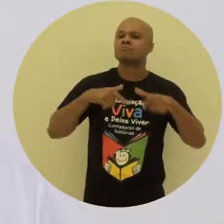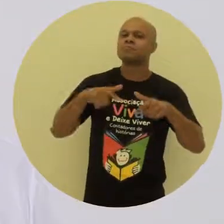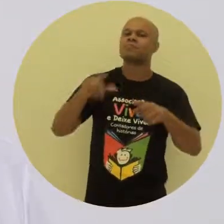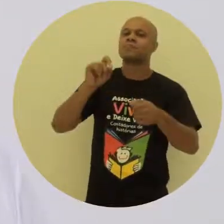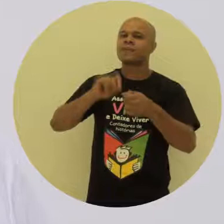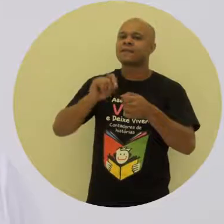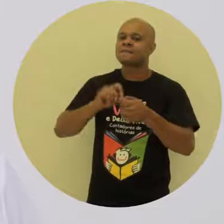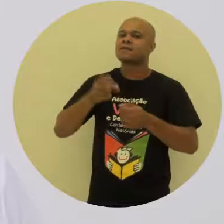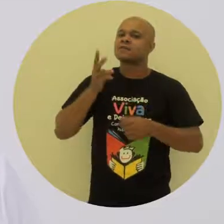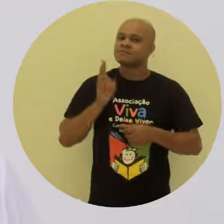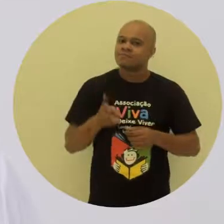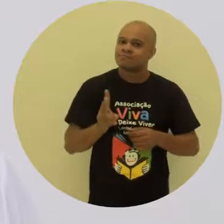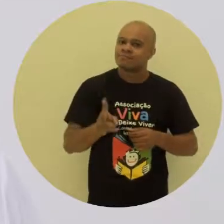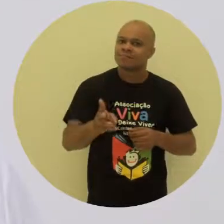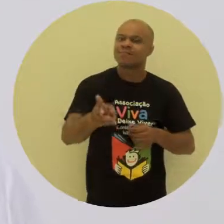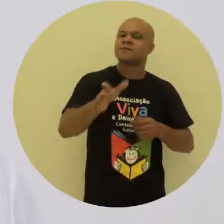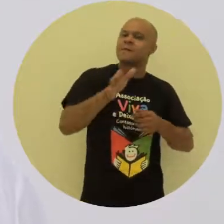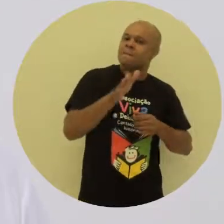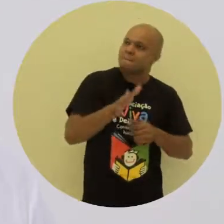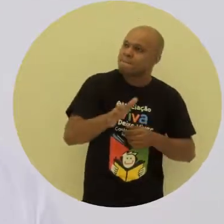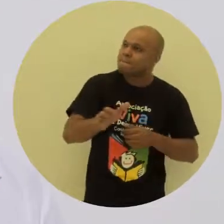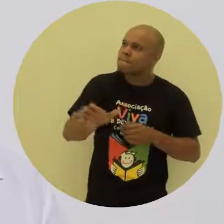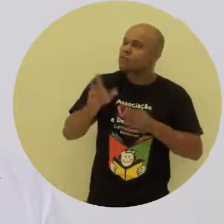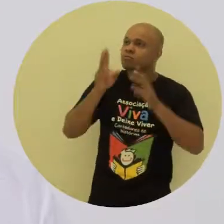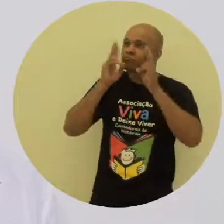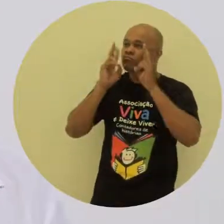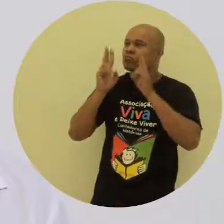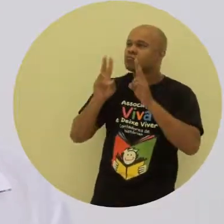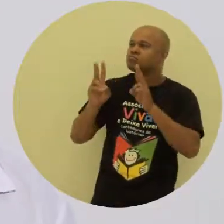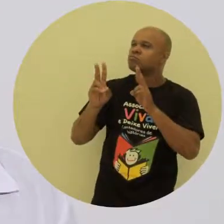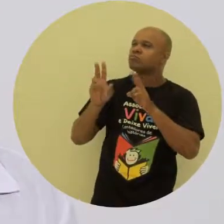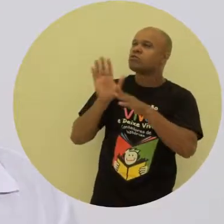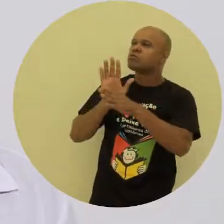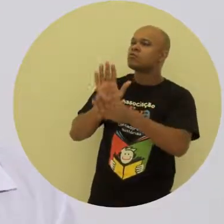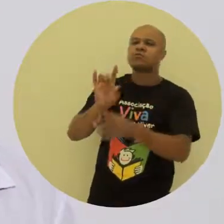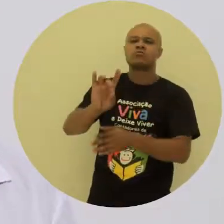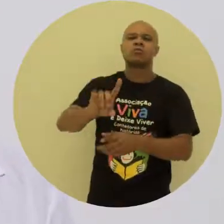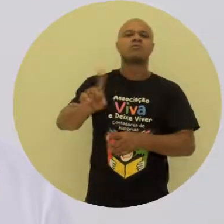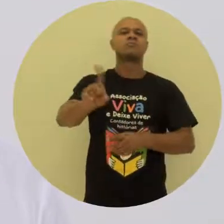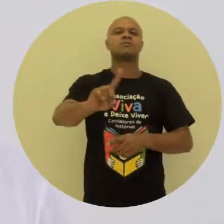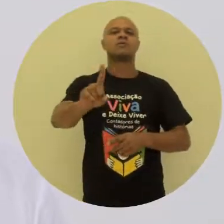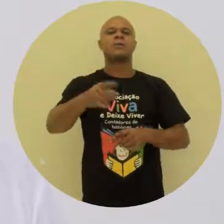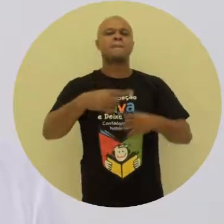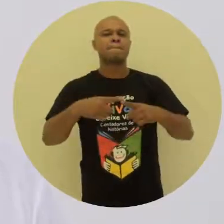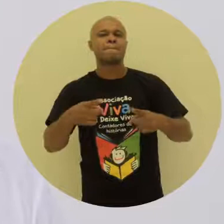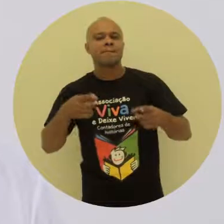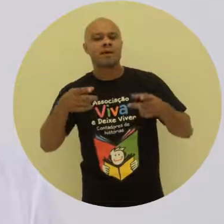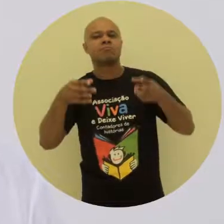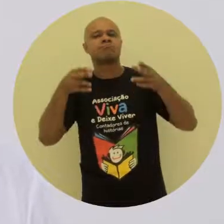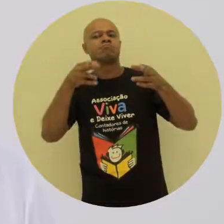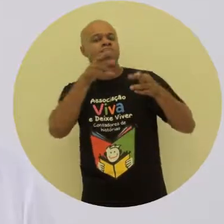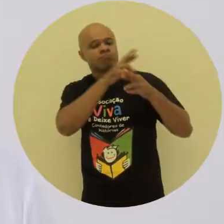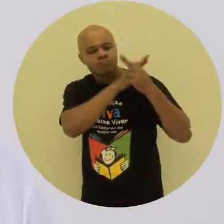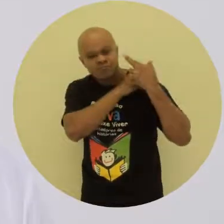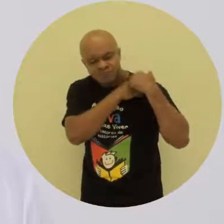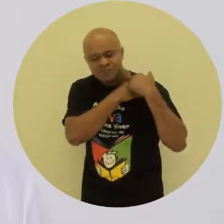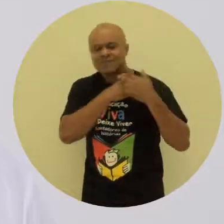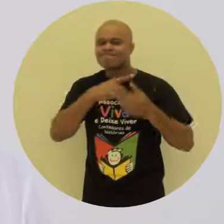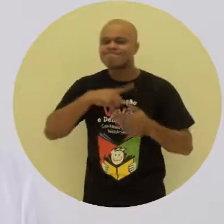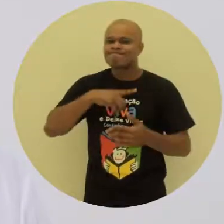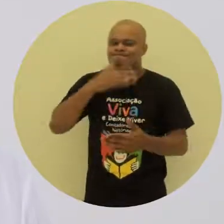agir constantemente, da gente sair daquela visão assistencialista. É como se o voluntário, de